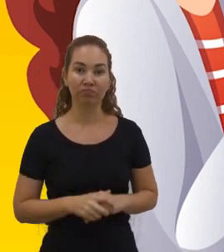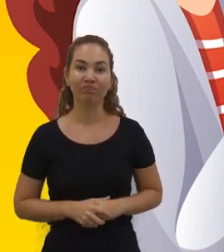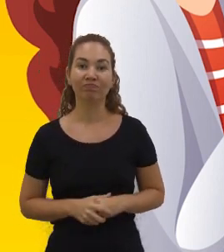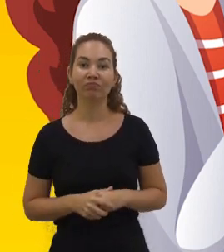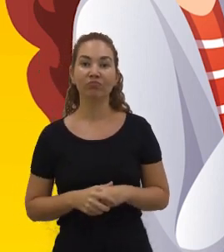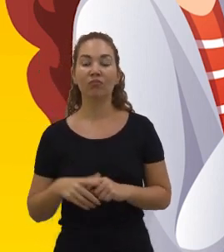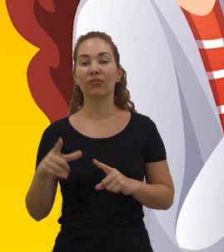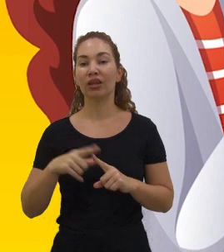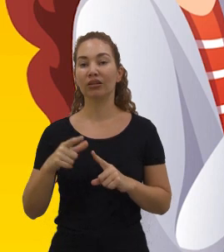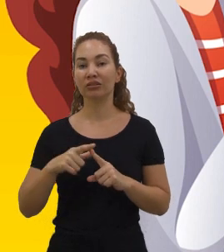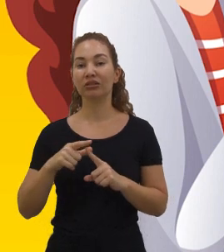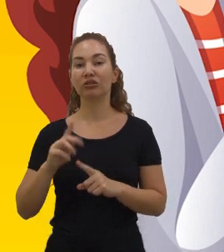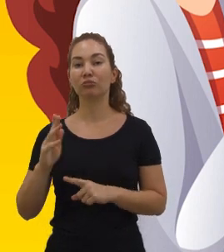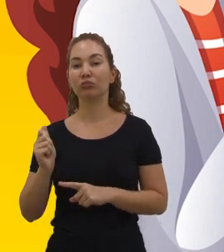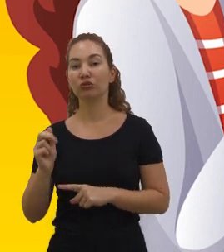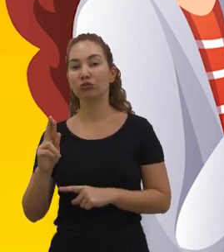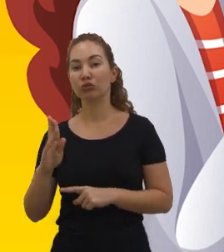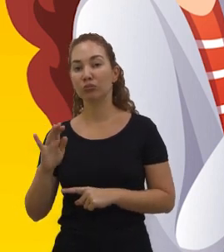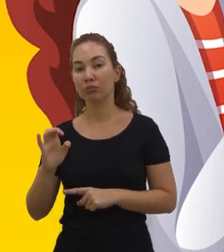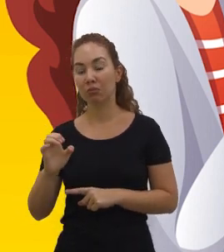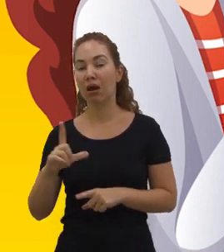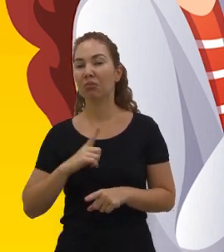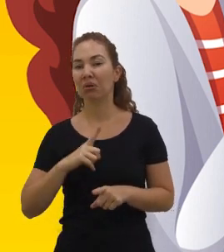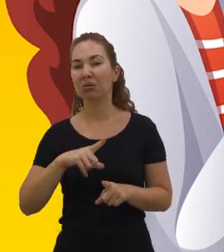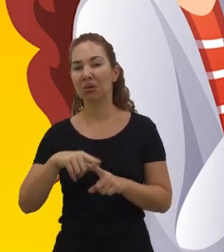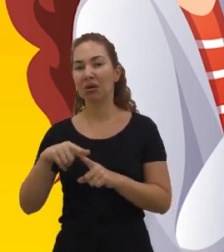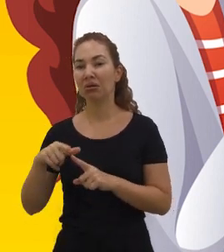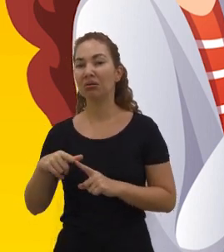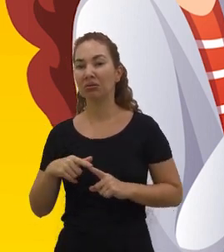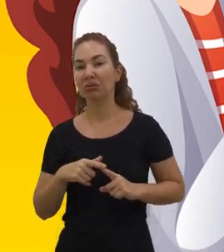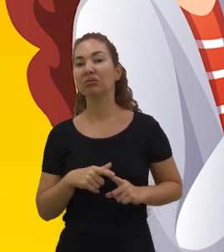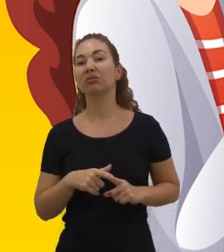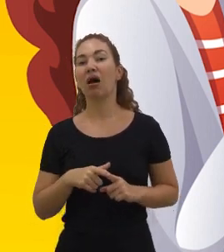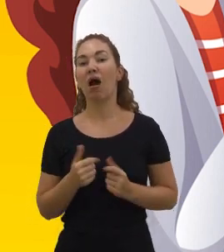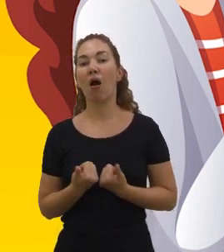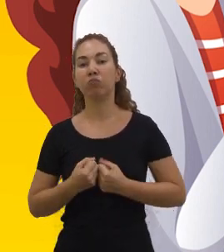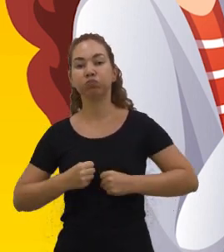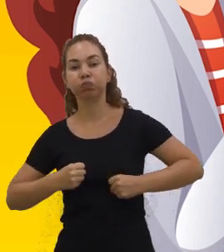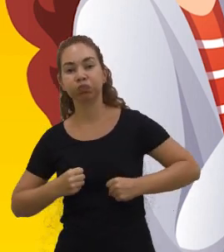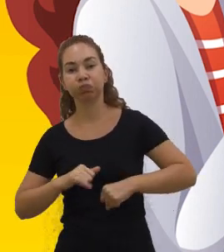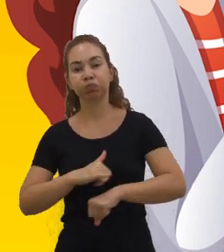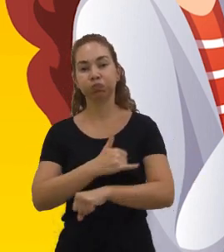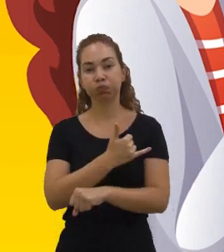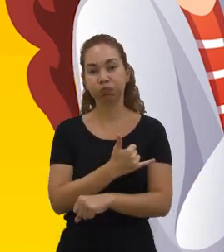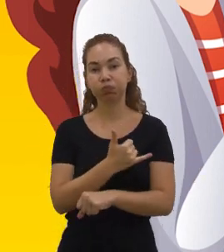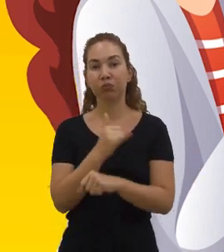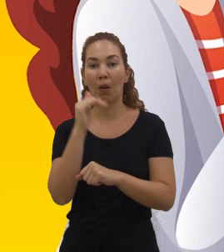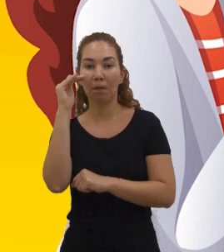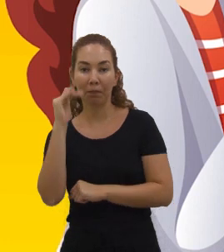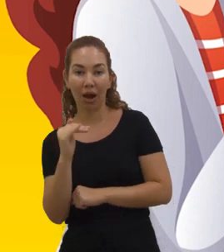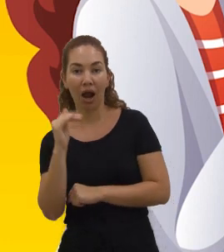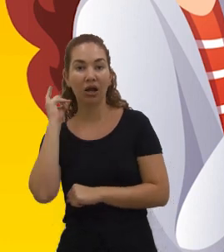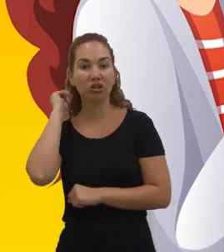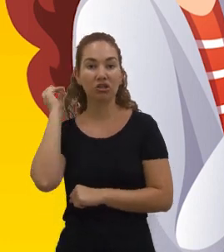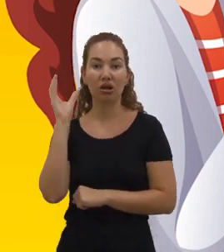estilos de Barbie, a magra, a gorda, a alta, a baixa, a ruiva,